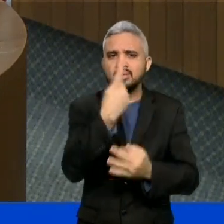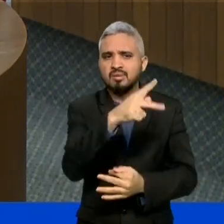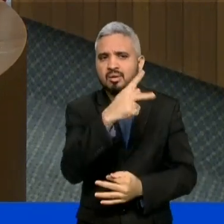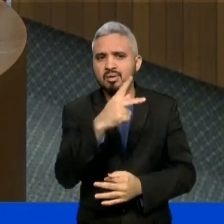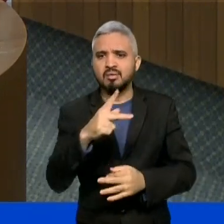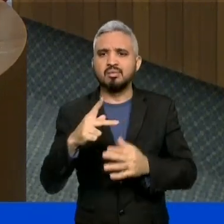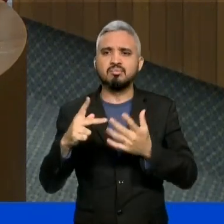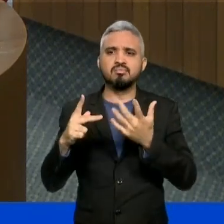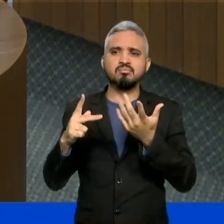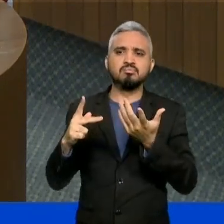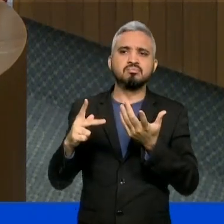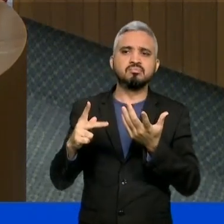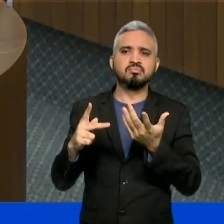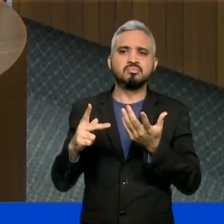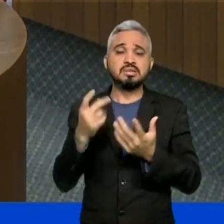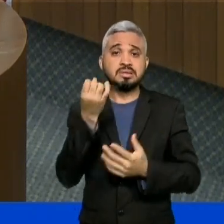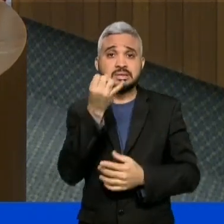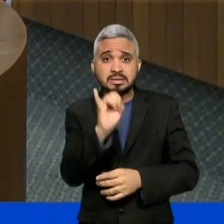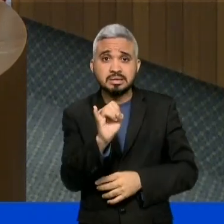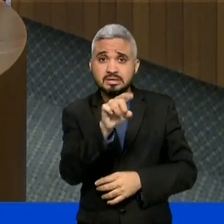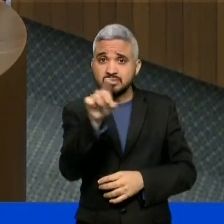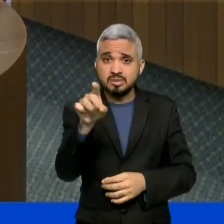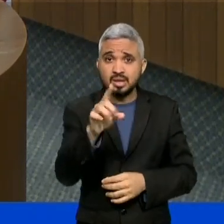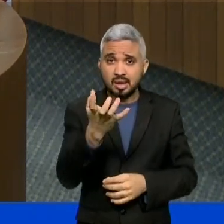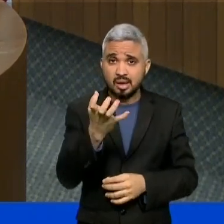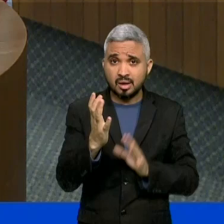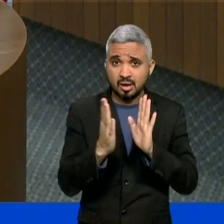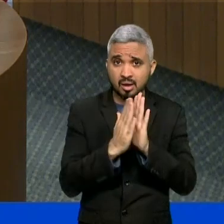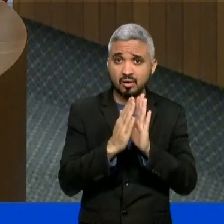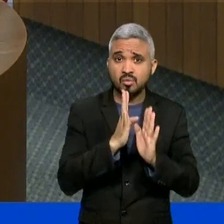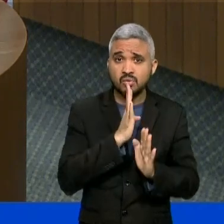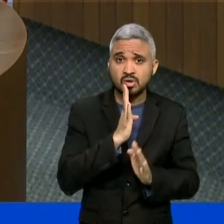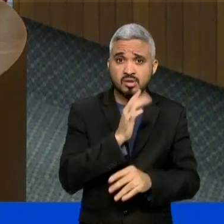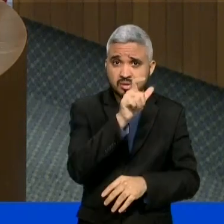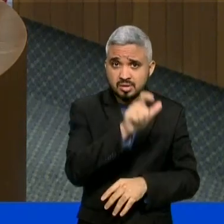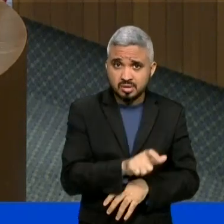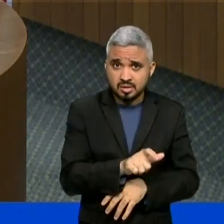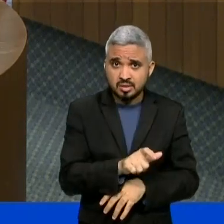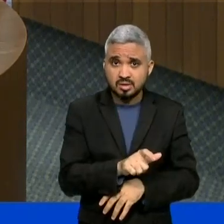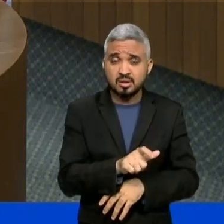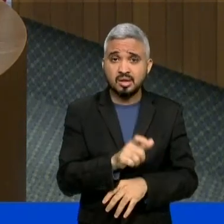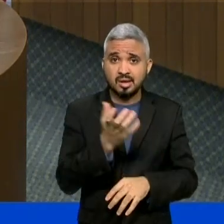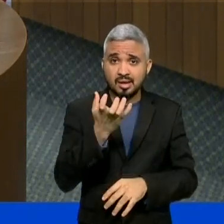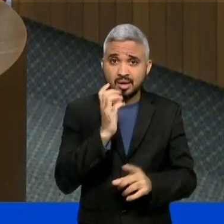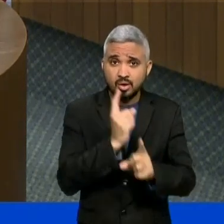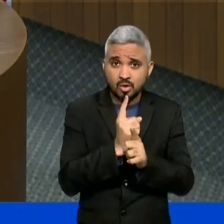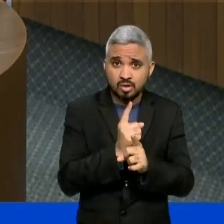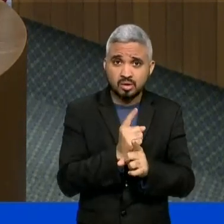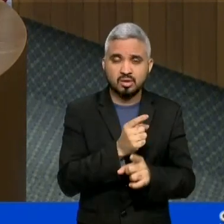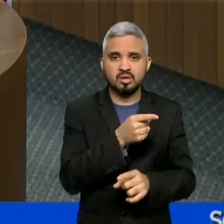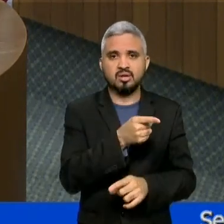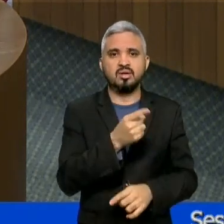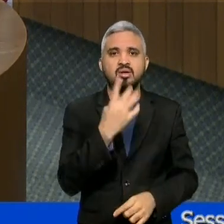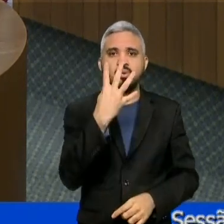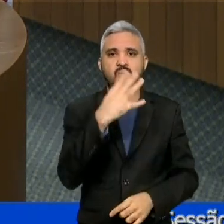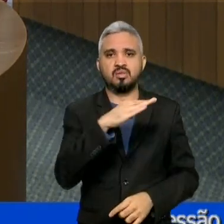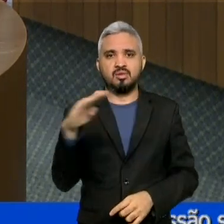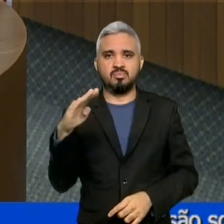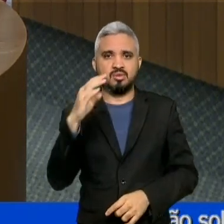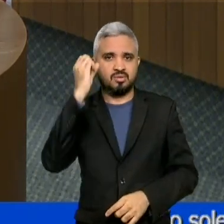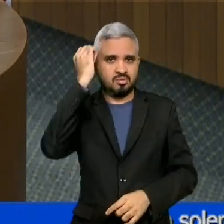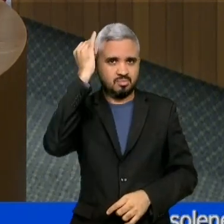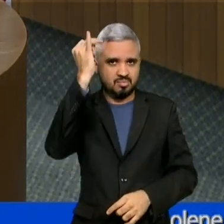que, se quiser encontrar Aparício, vai 4:30 da manhã na Avenida Litorânea. O homem já está dando as suas caminhadas aqui com muitos amigos que